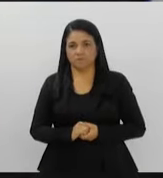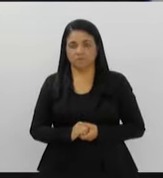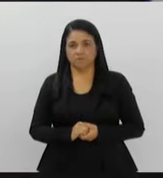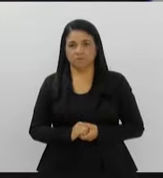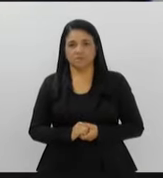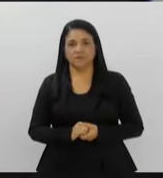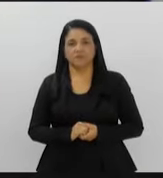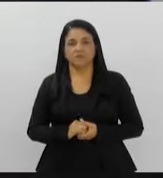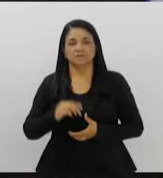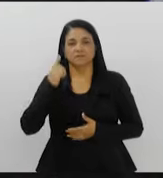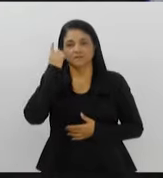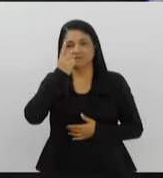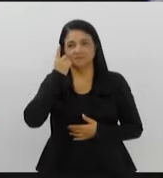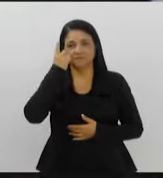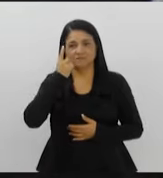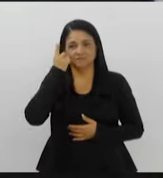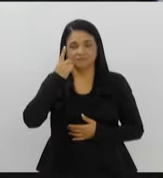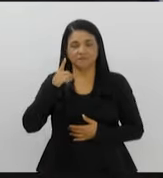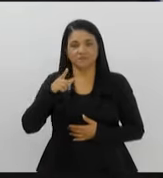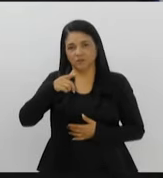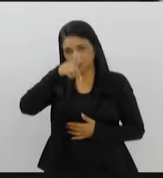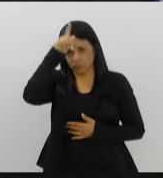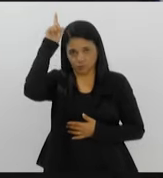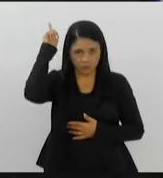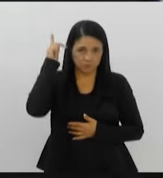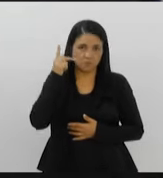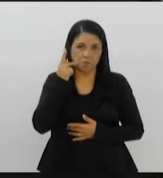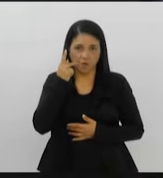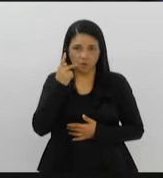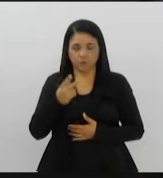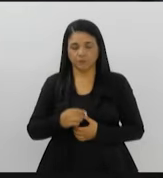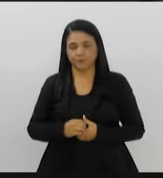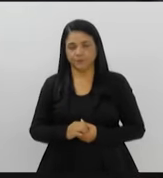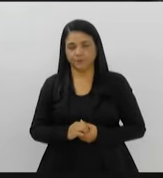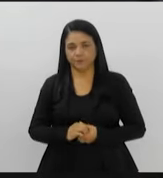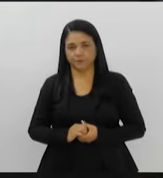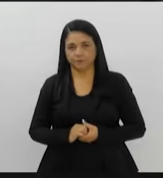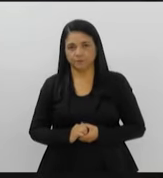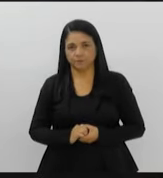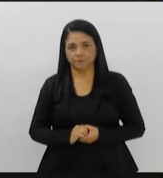Nosso nobre deputado Luiz Paulo.